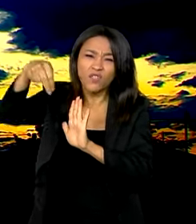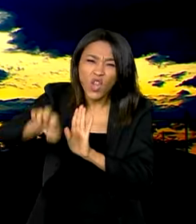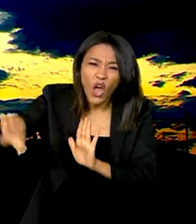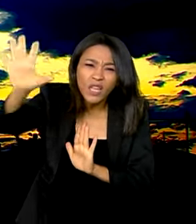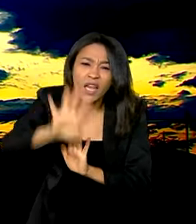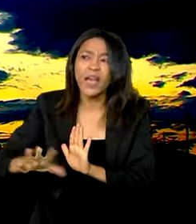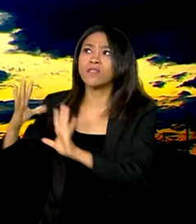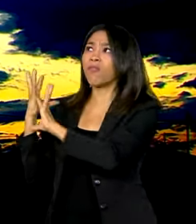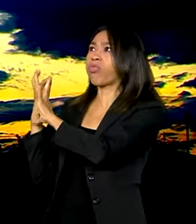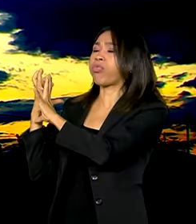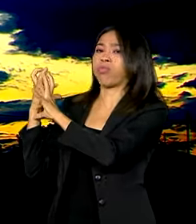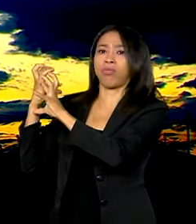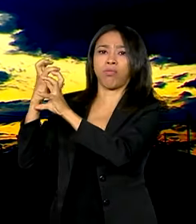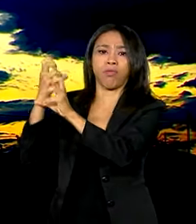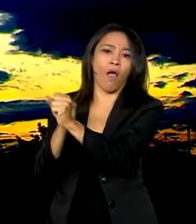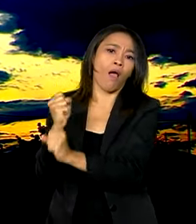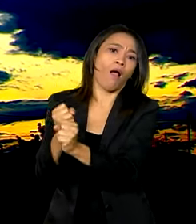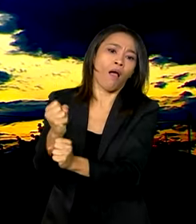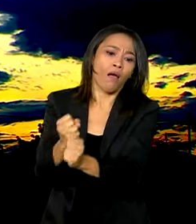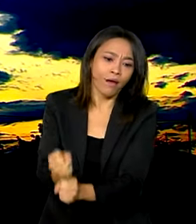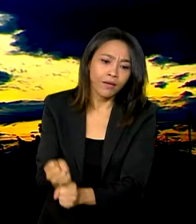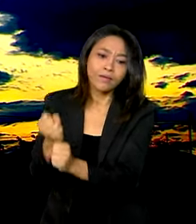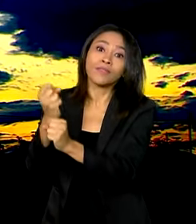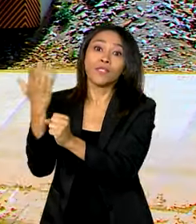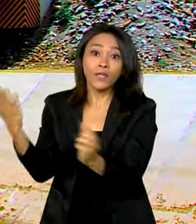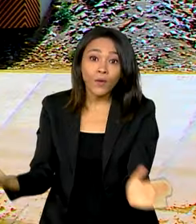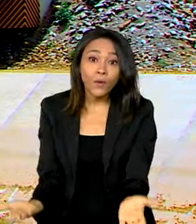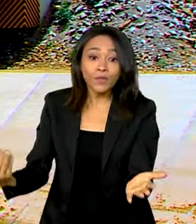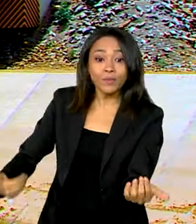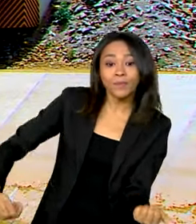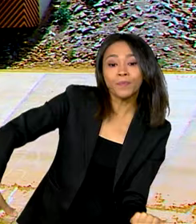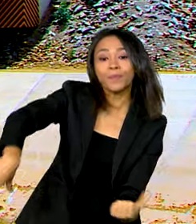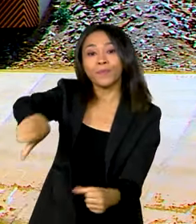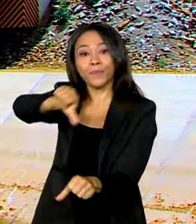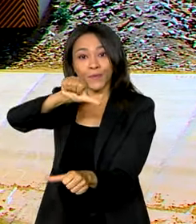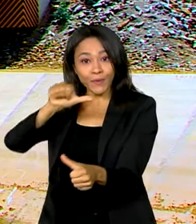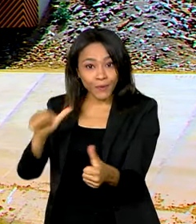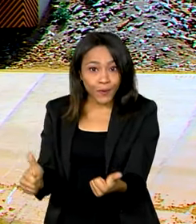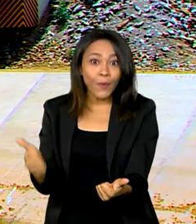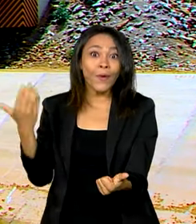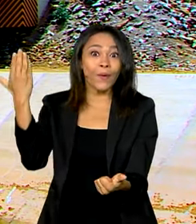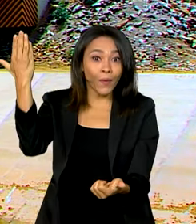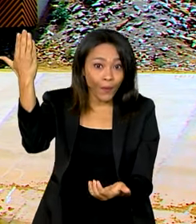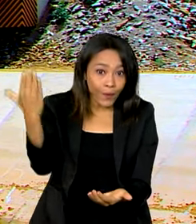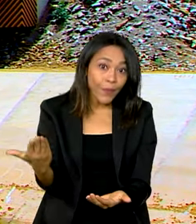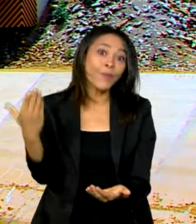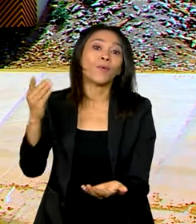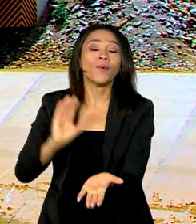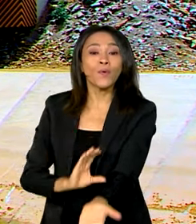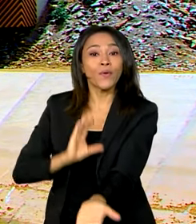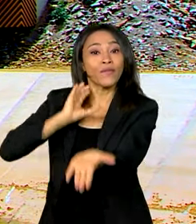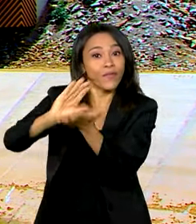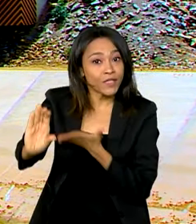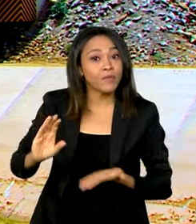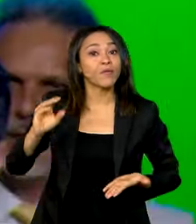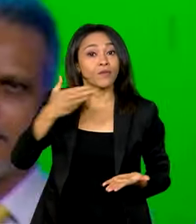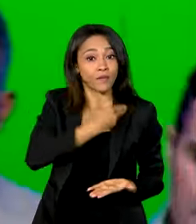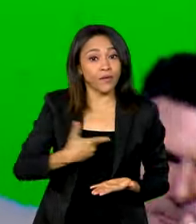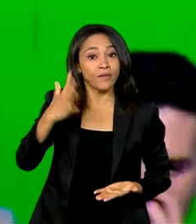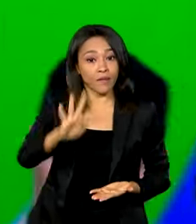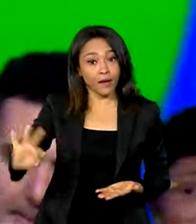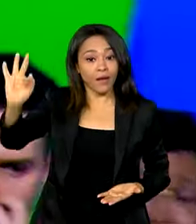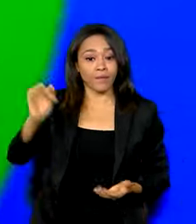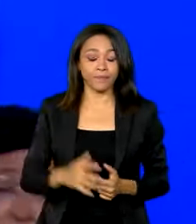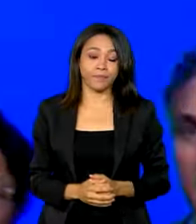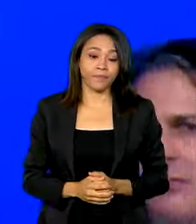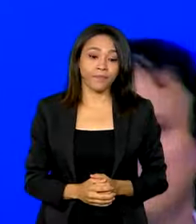sustentou durante décadas, realidade que mudou e vem se transformando com investimentos federais.